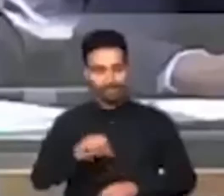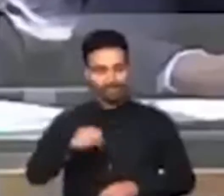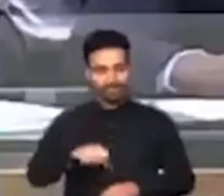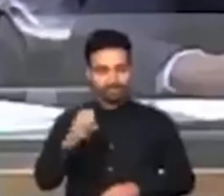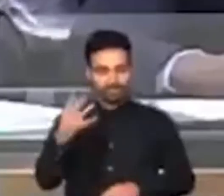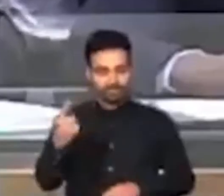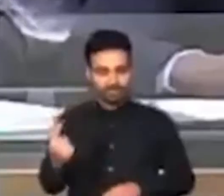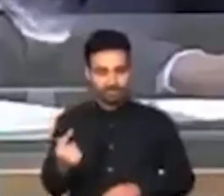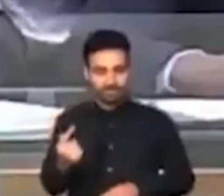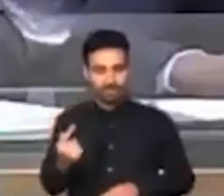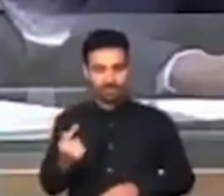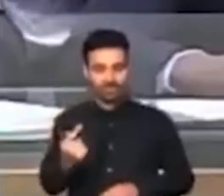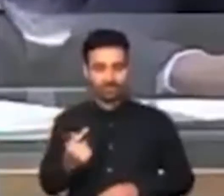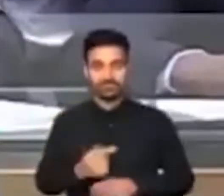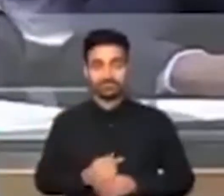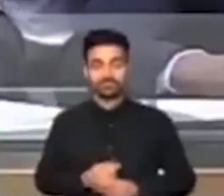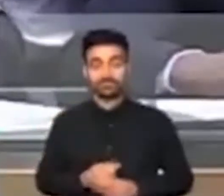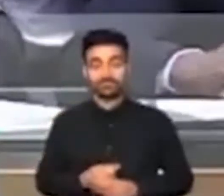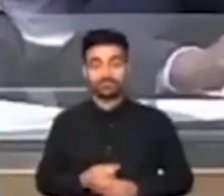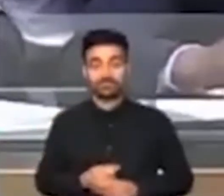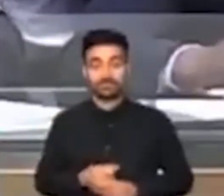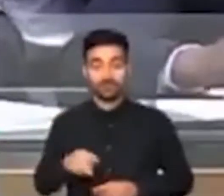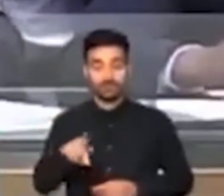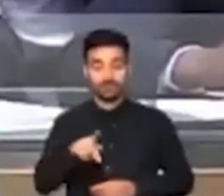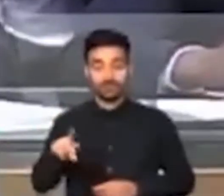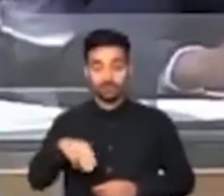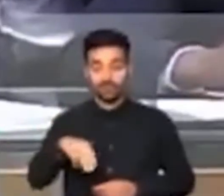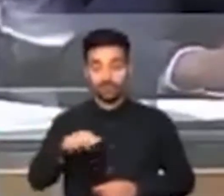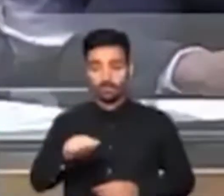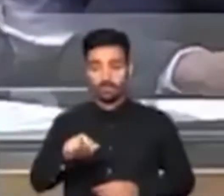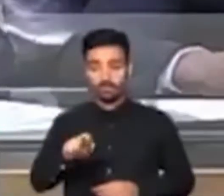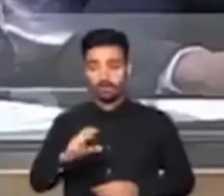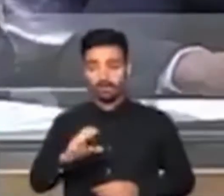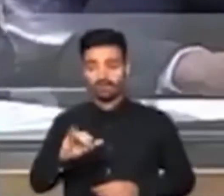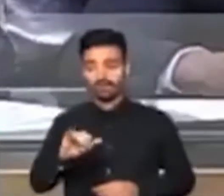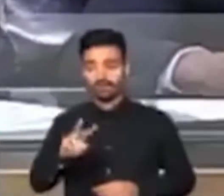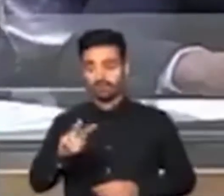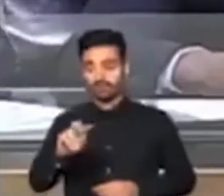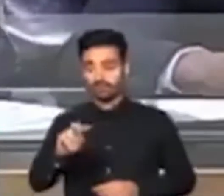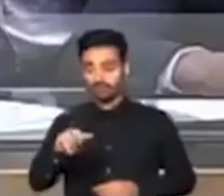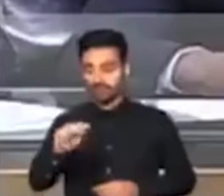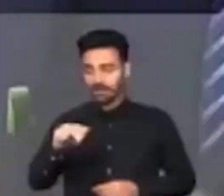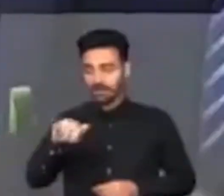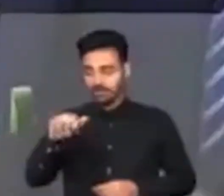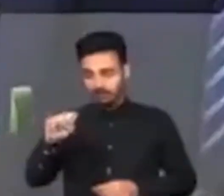não. Professora Marcivânia, do PCdoB.